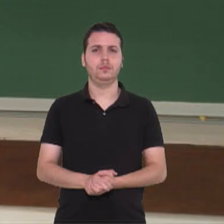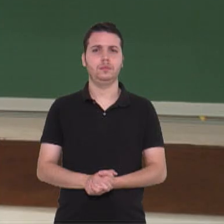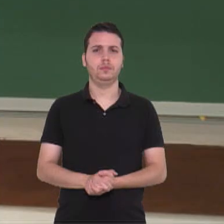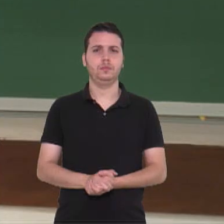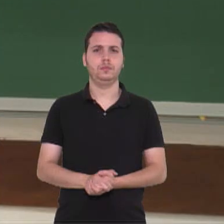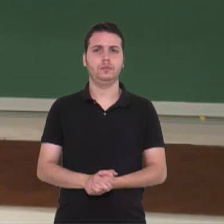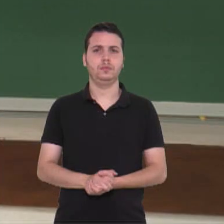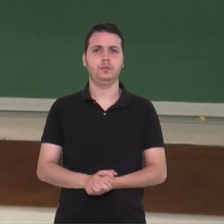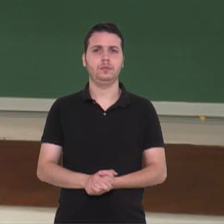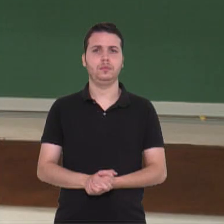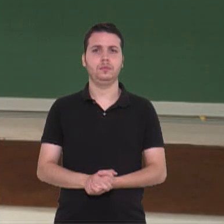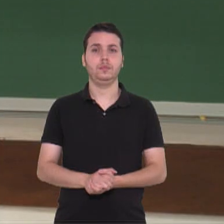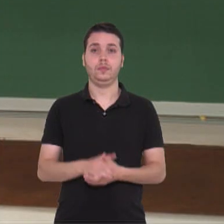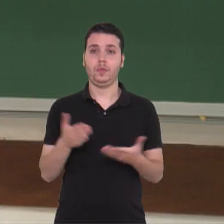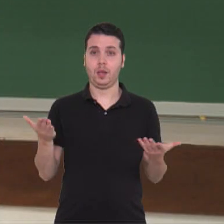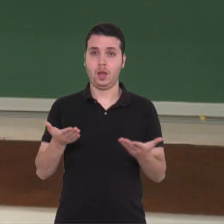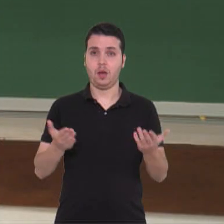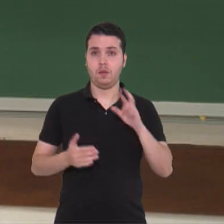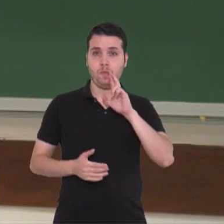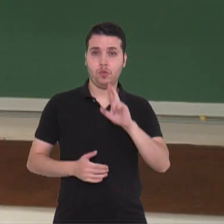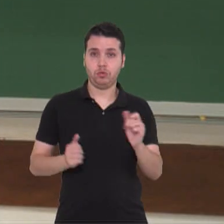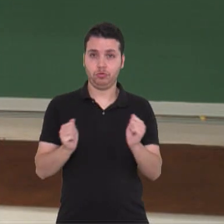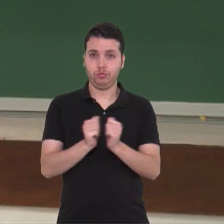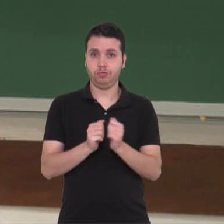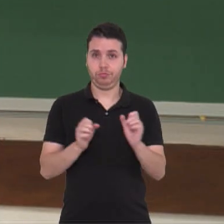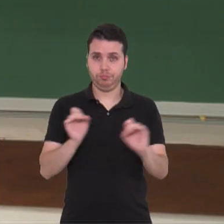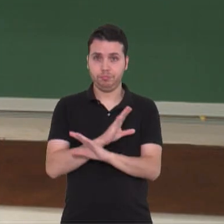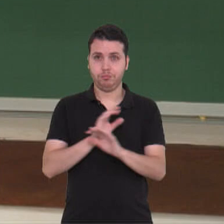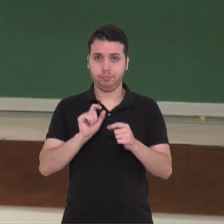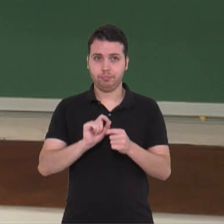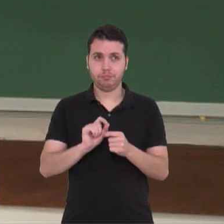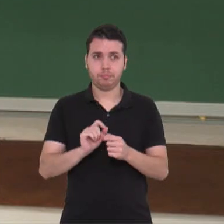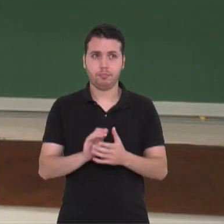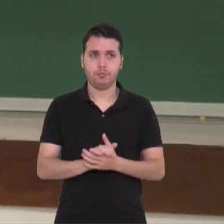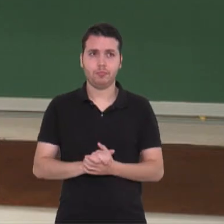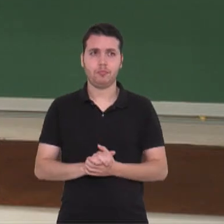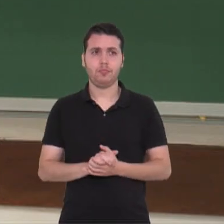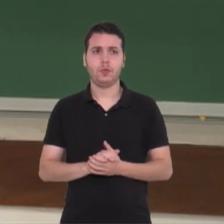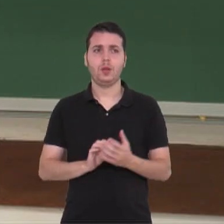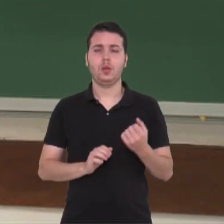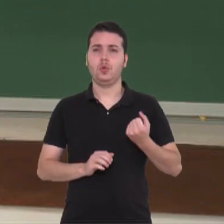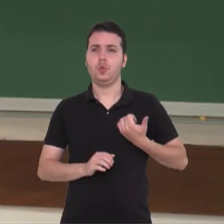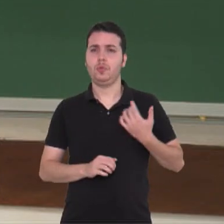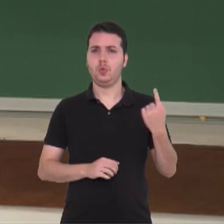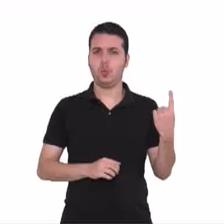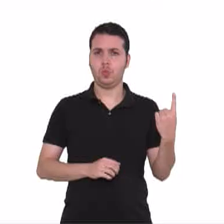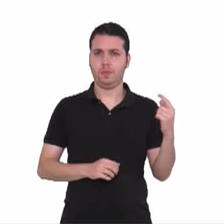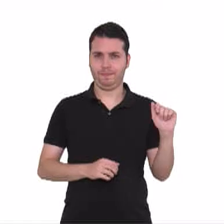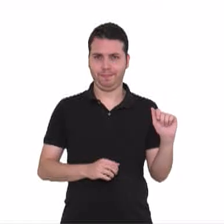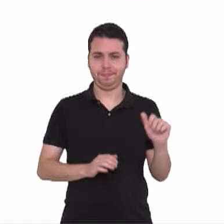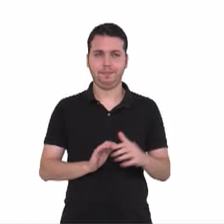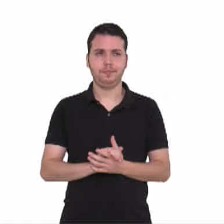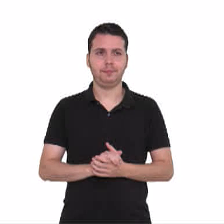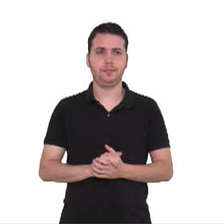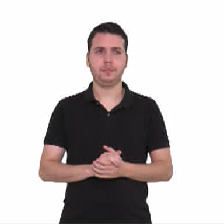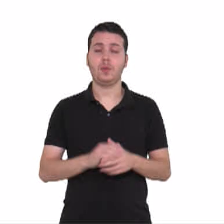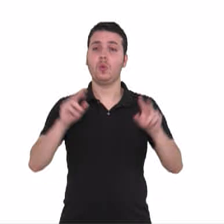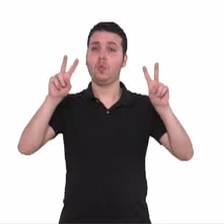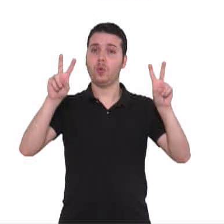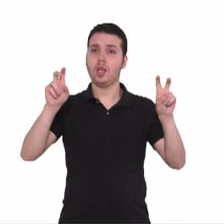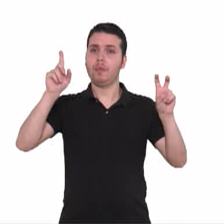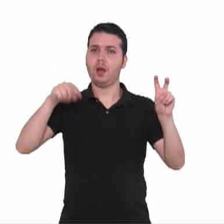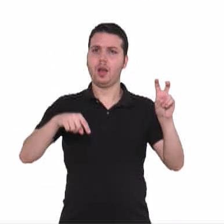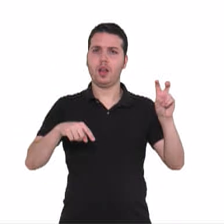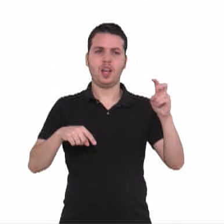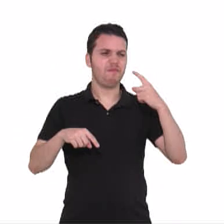Então, vamos responder juntos agora? Terminaram de fazer? Então, na número 1 ali, ó. Então, o assunto é poluição, a